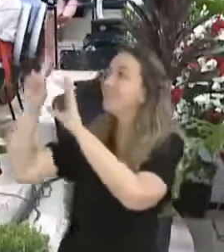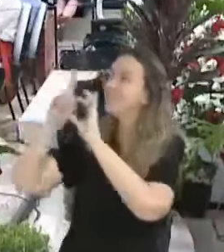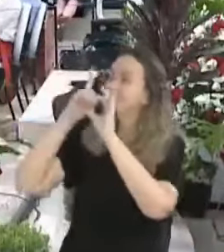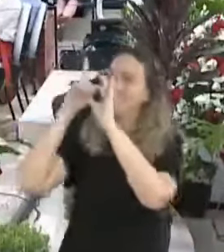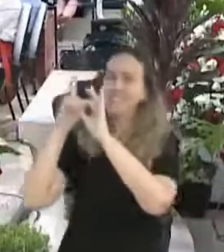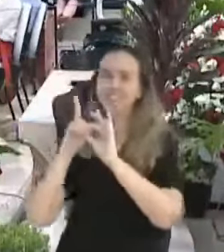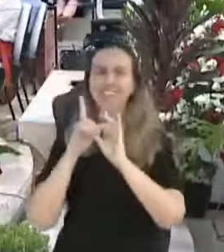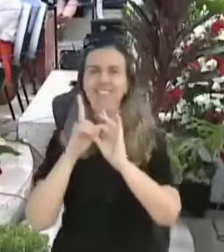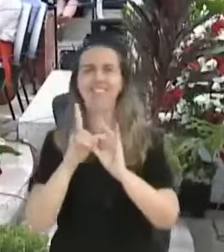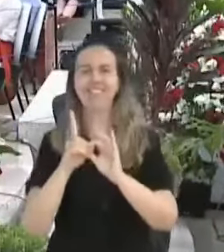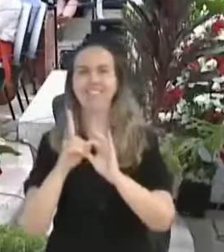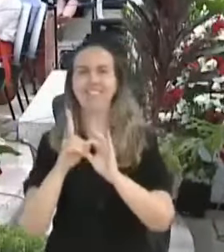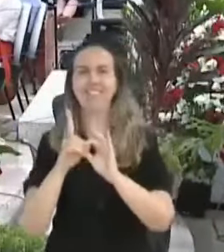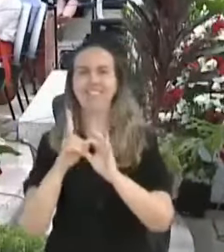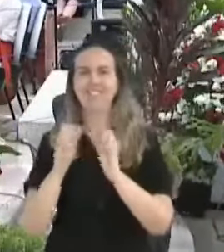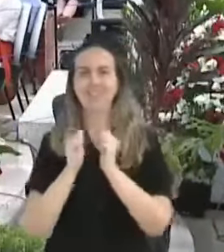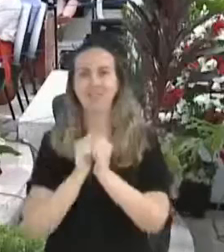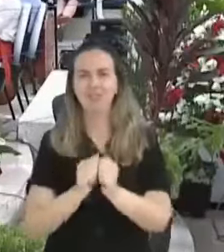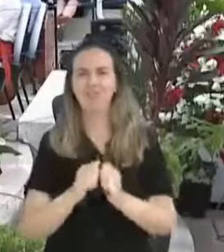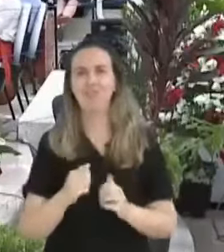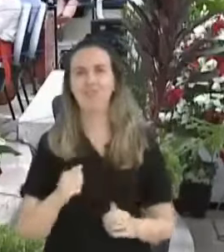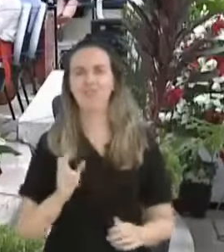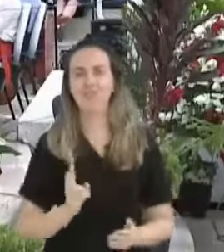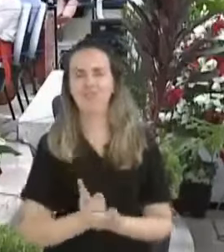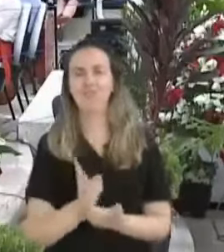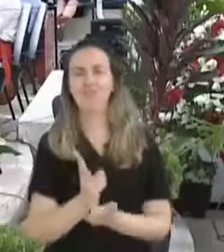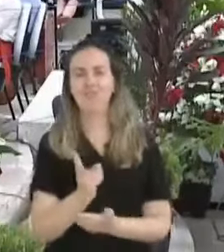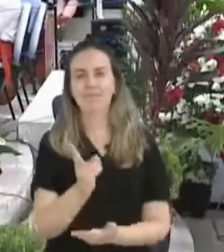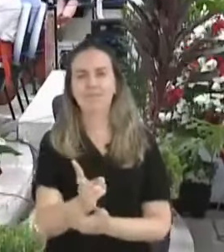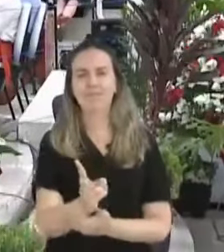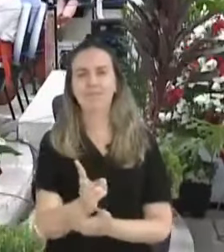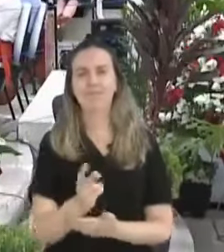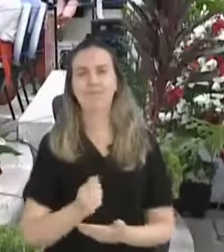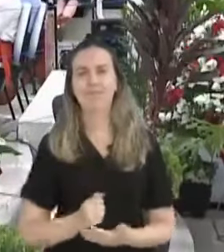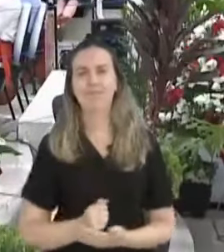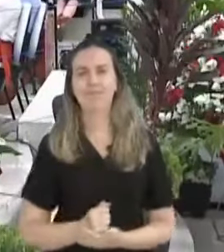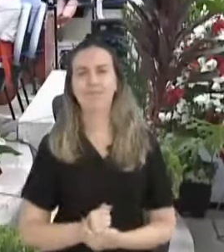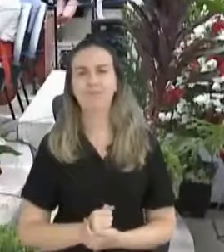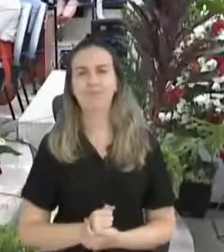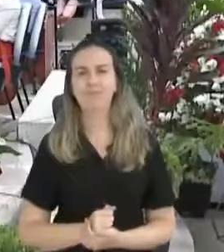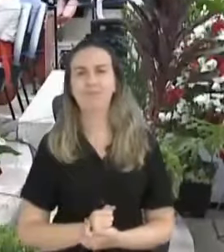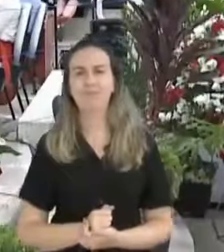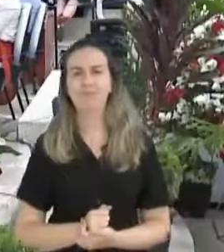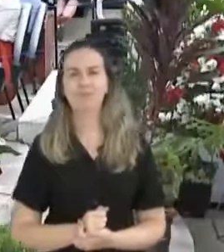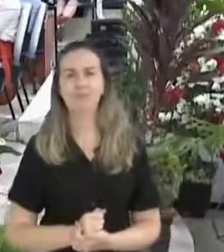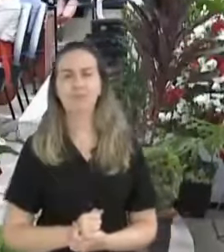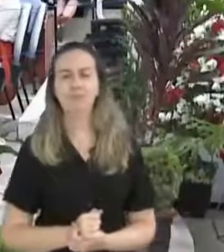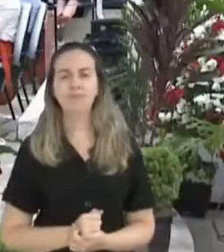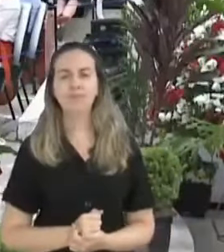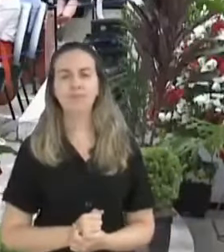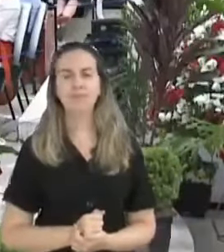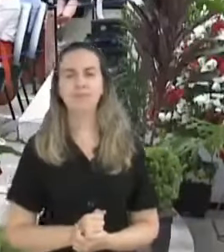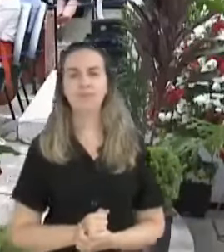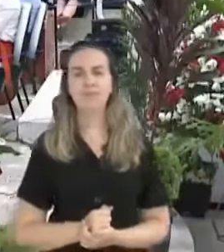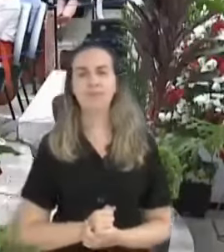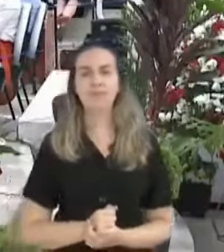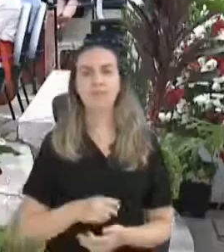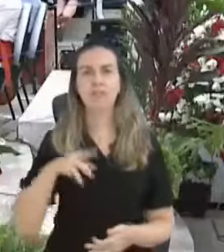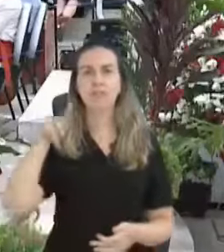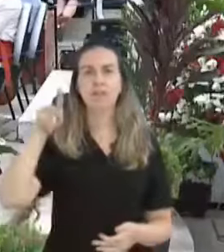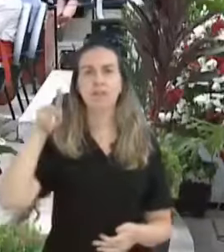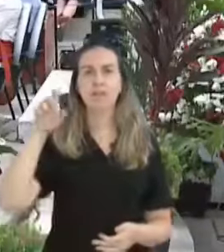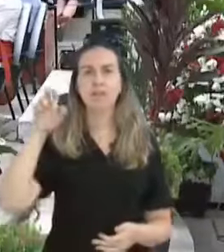Está escrito lá em Atos dos Apóstolos, no capítulo 9 e no versículo 35, que após